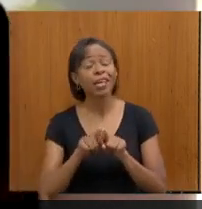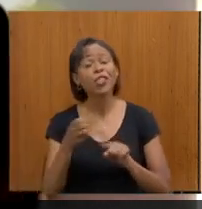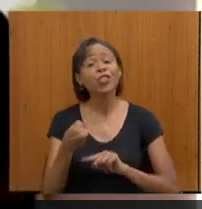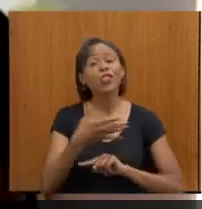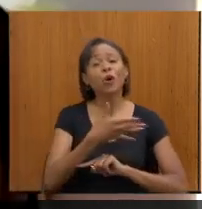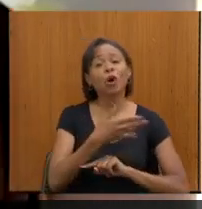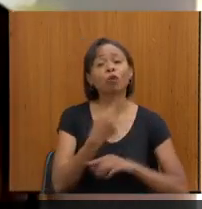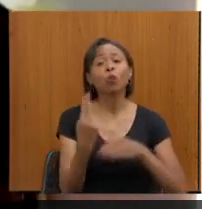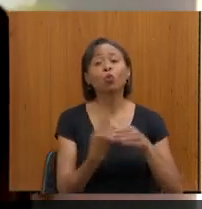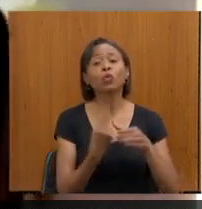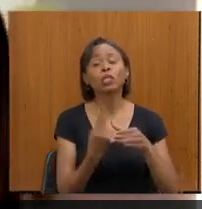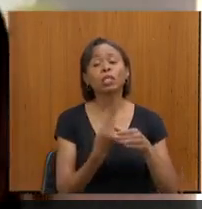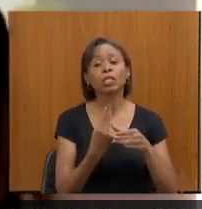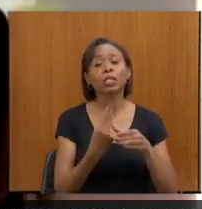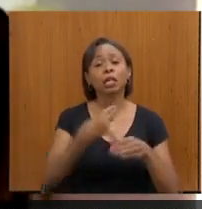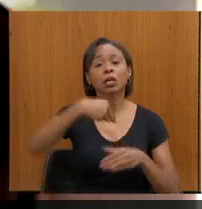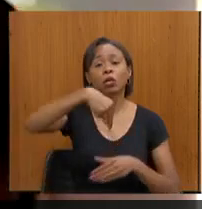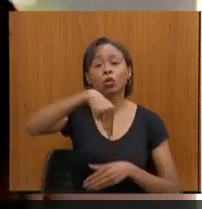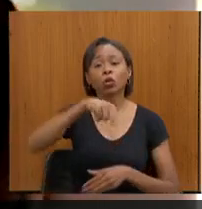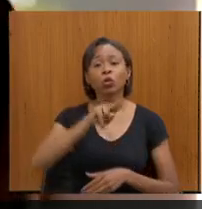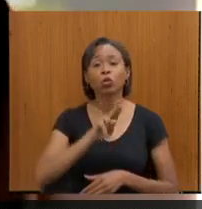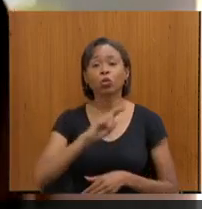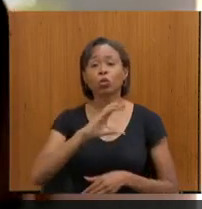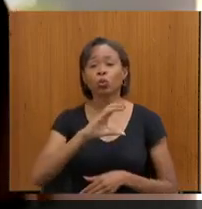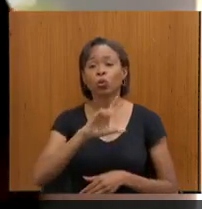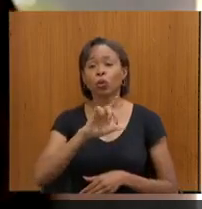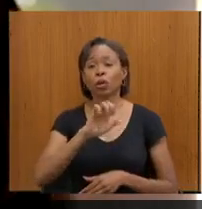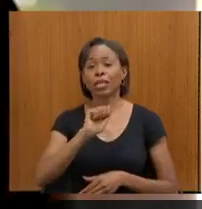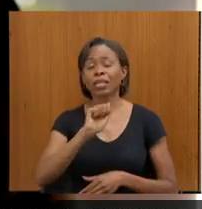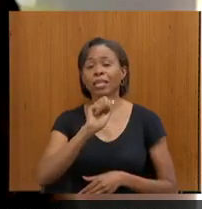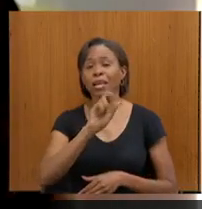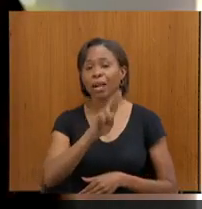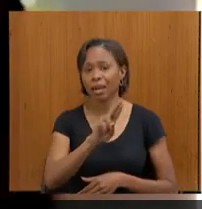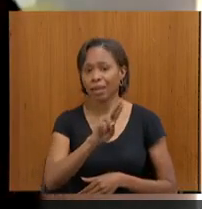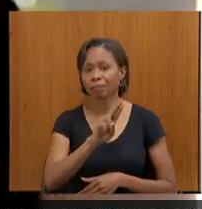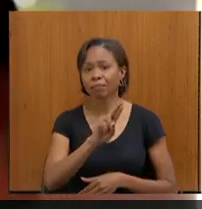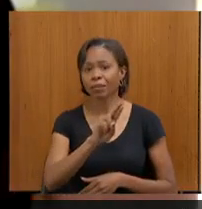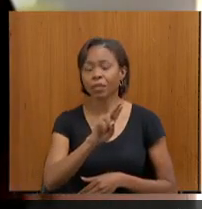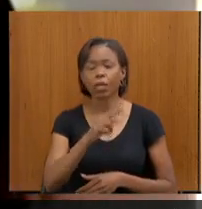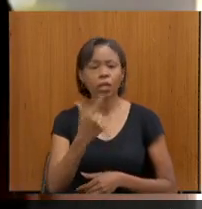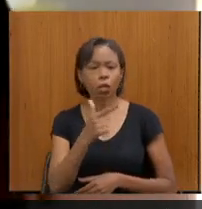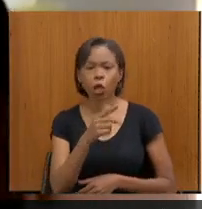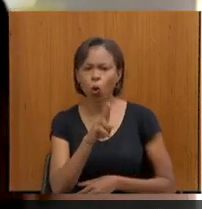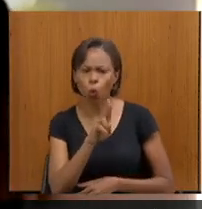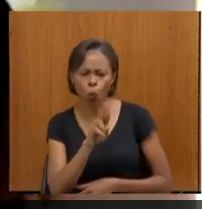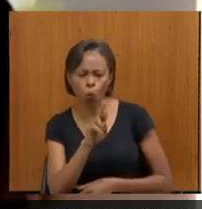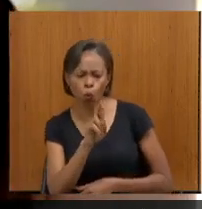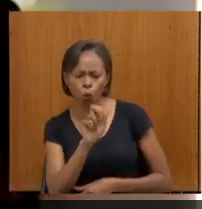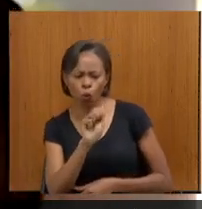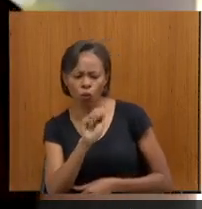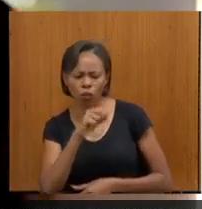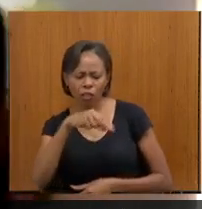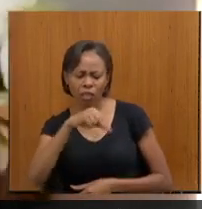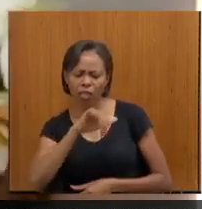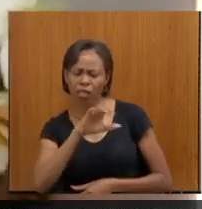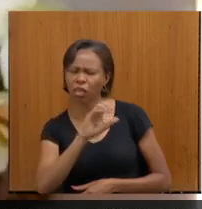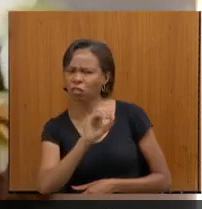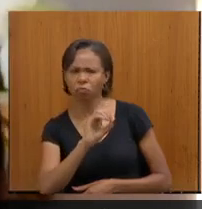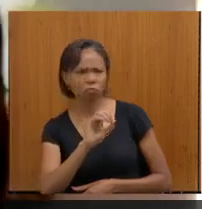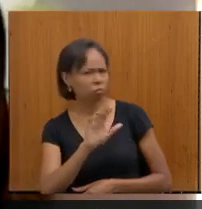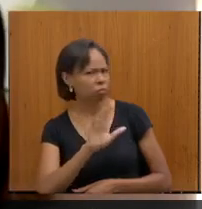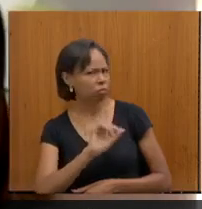usina nuclear que não usa o ano que o sartorio então jamais vai ter problema como